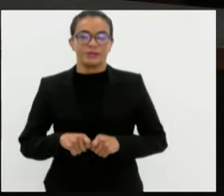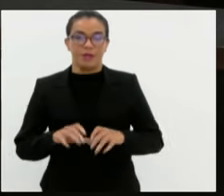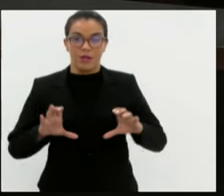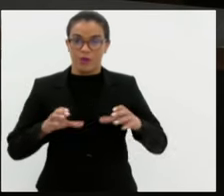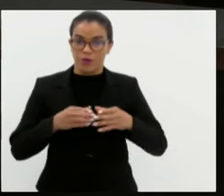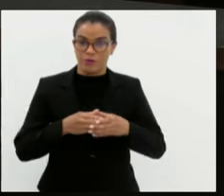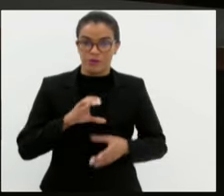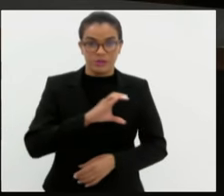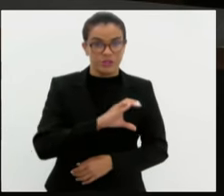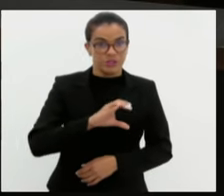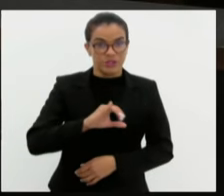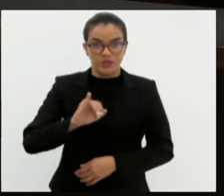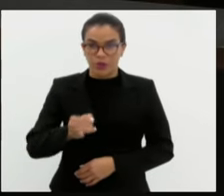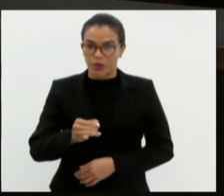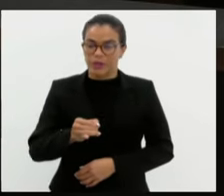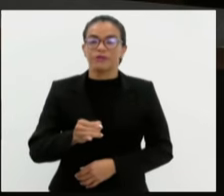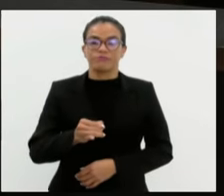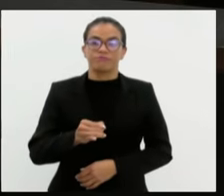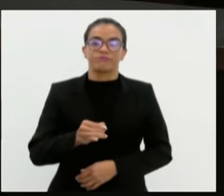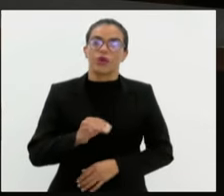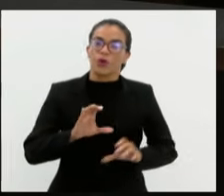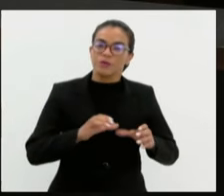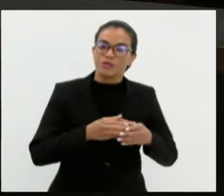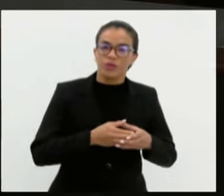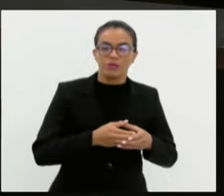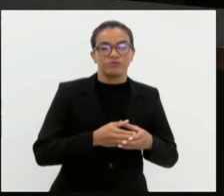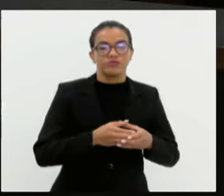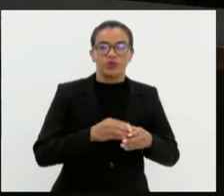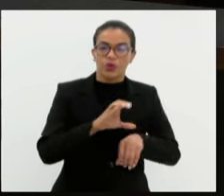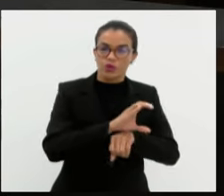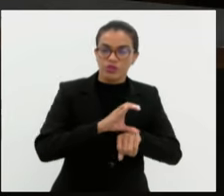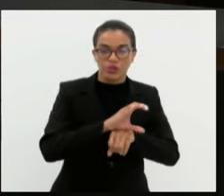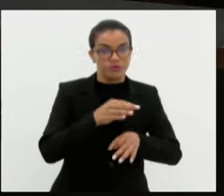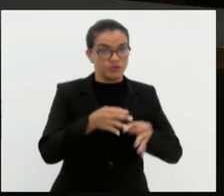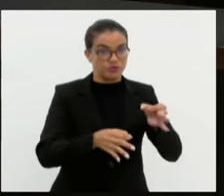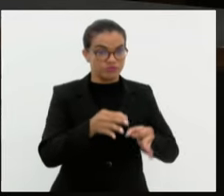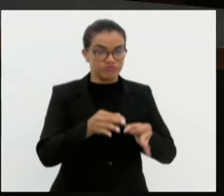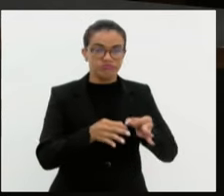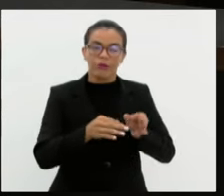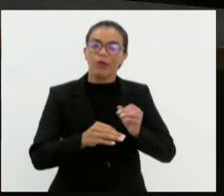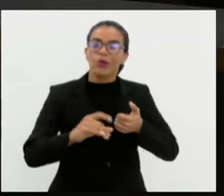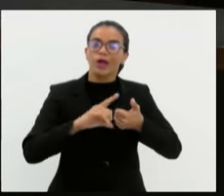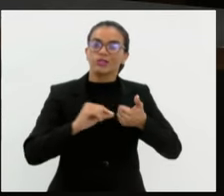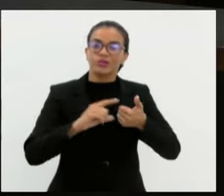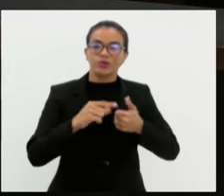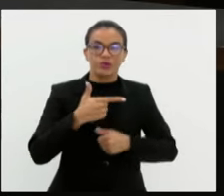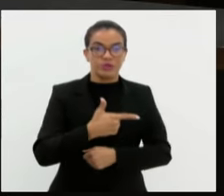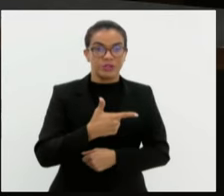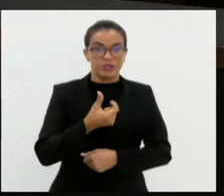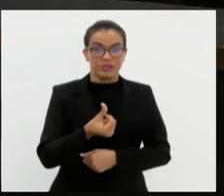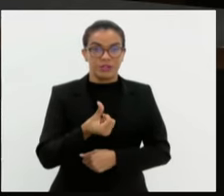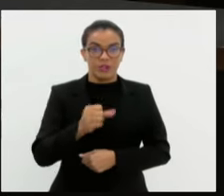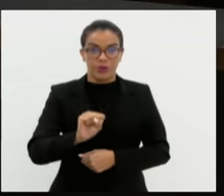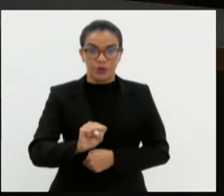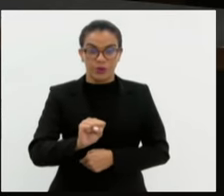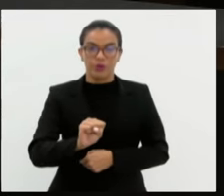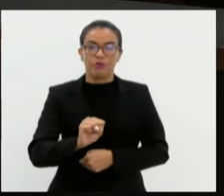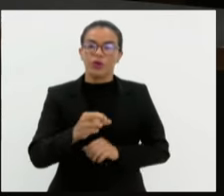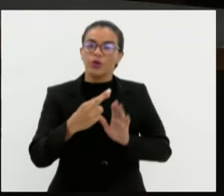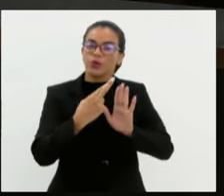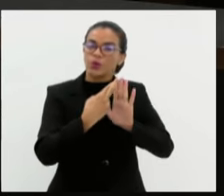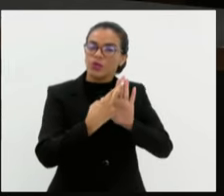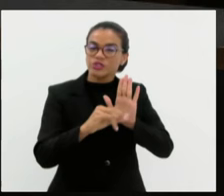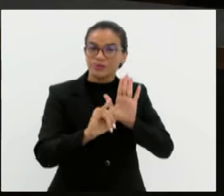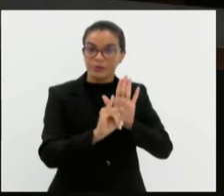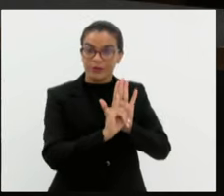de Constituição e Justiça decorre do disposto do artigo 268 do Regimento